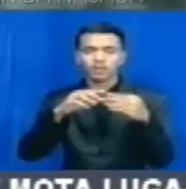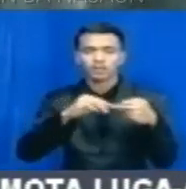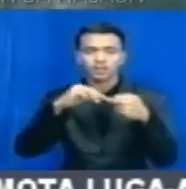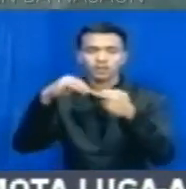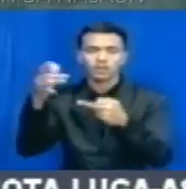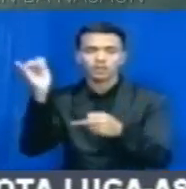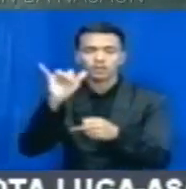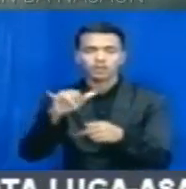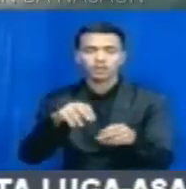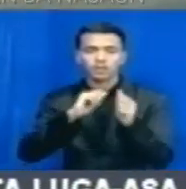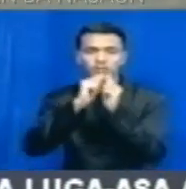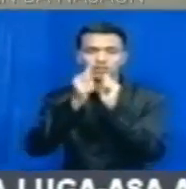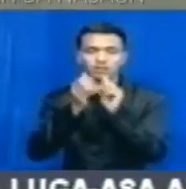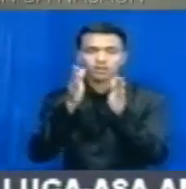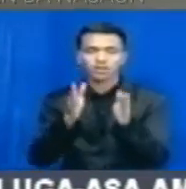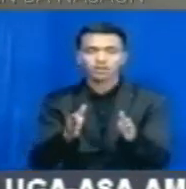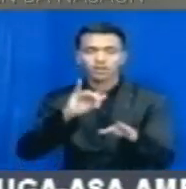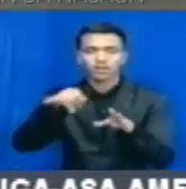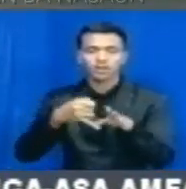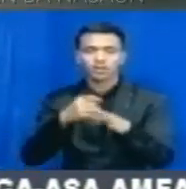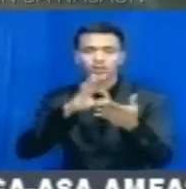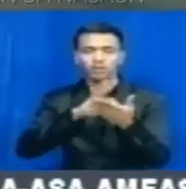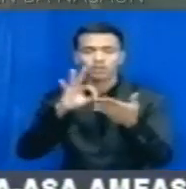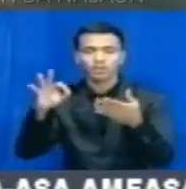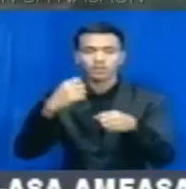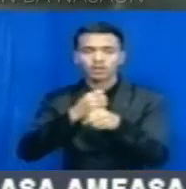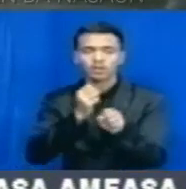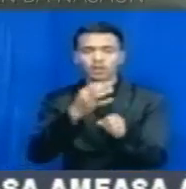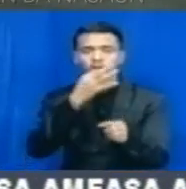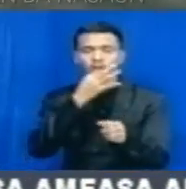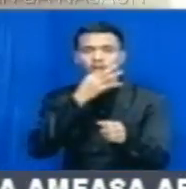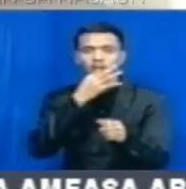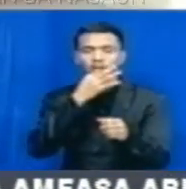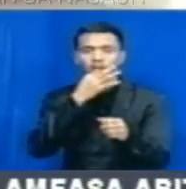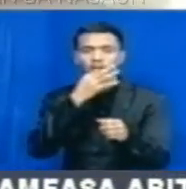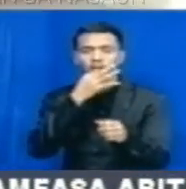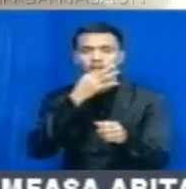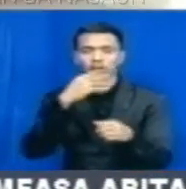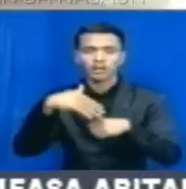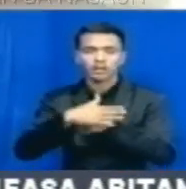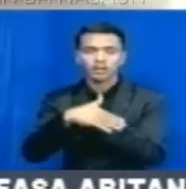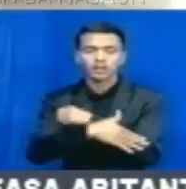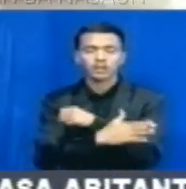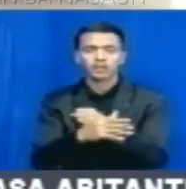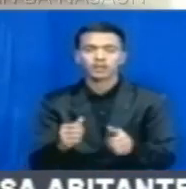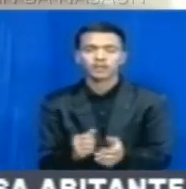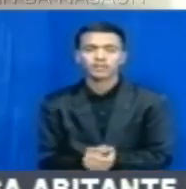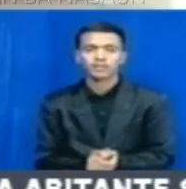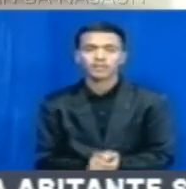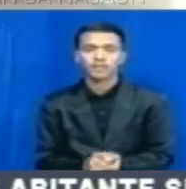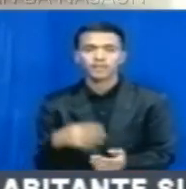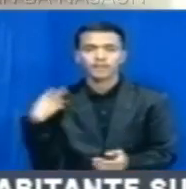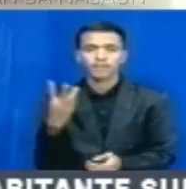sira no pescador balun inclui formação ba produção aihan ikan bemidar pulan ida kotupana ne